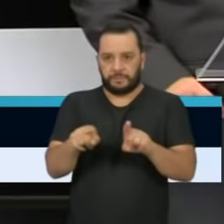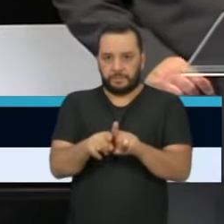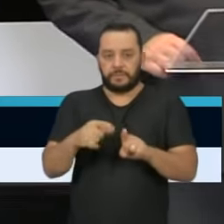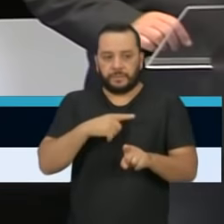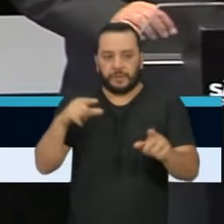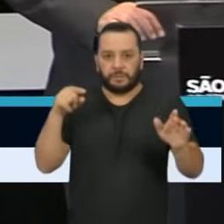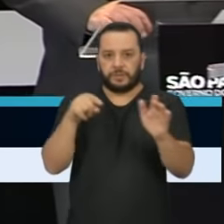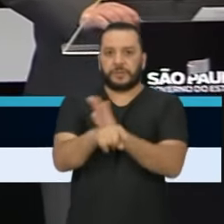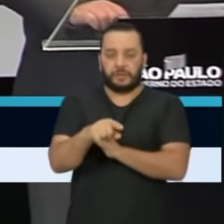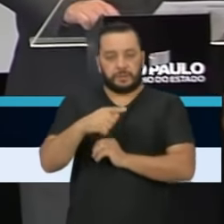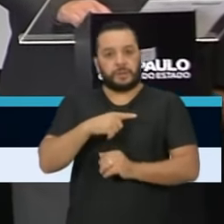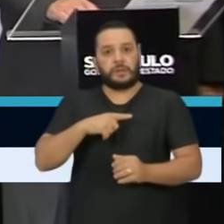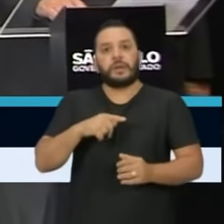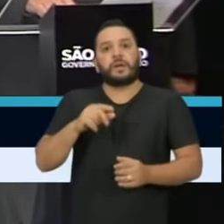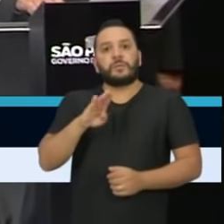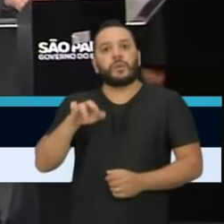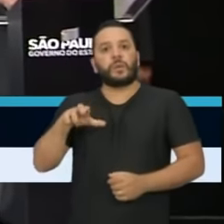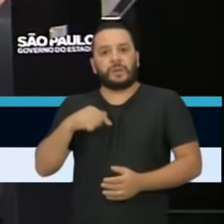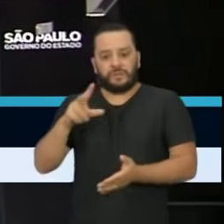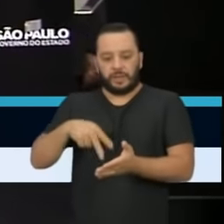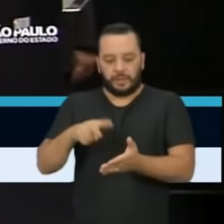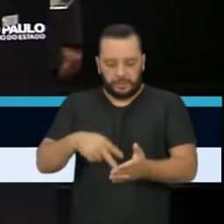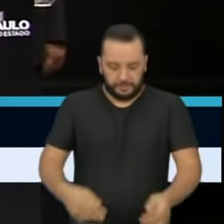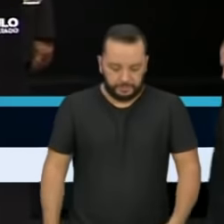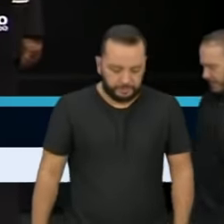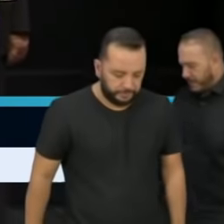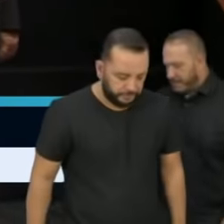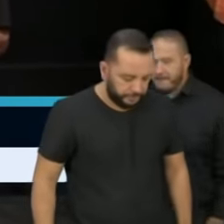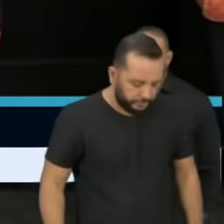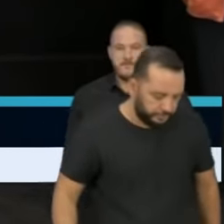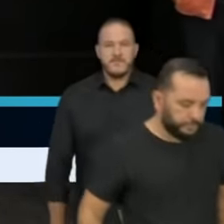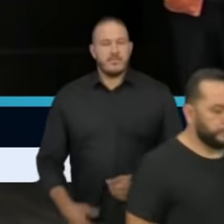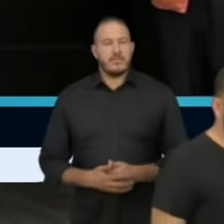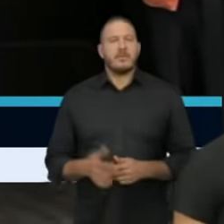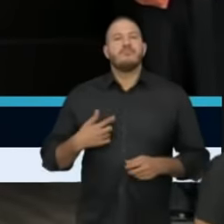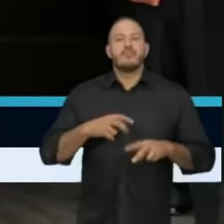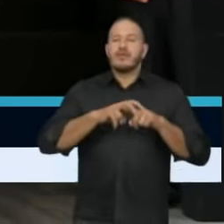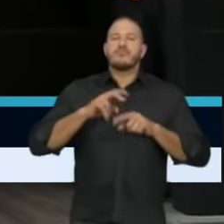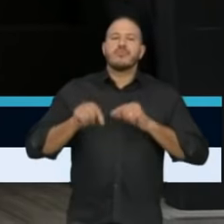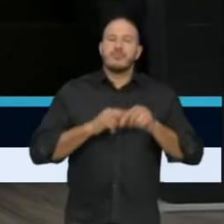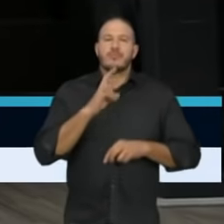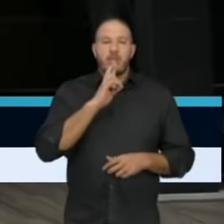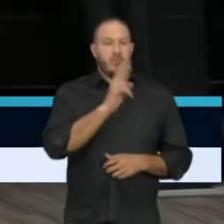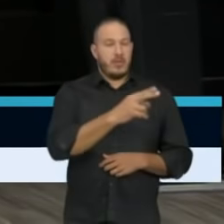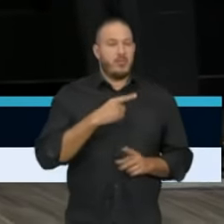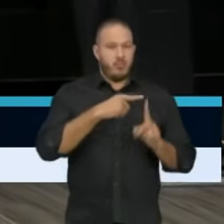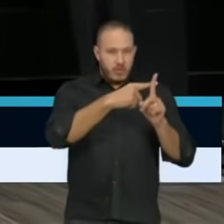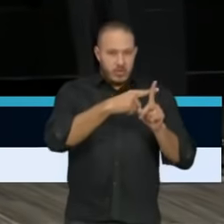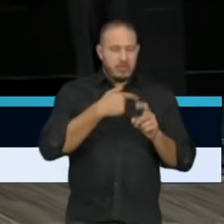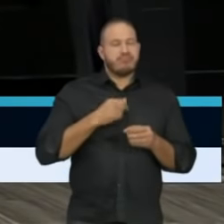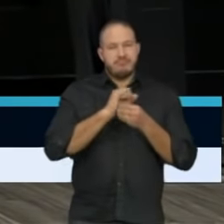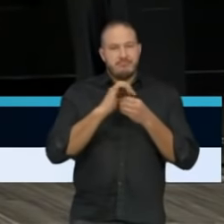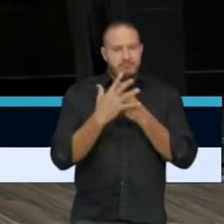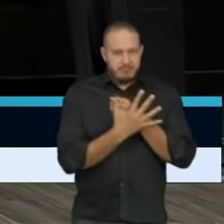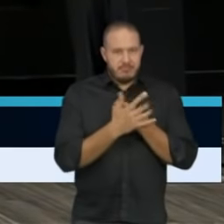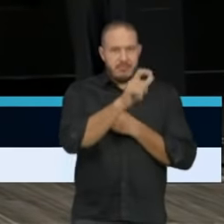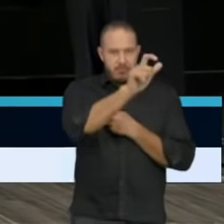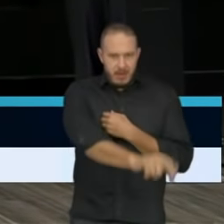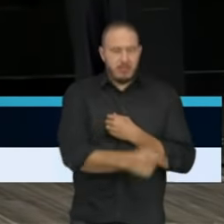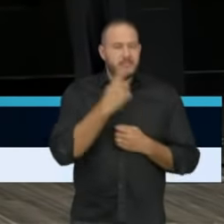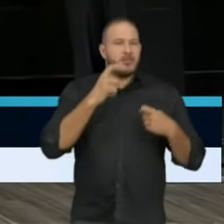lida pela jornalista Bruna Fazano. Diante do resultado positivo para o teste de Covid-19 do Dr.